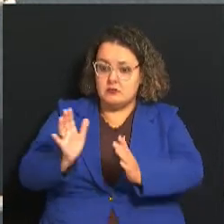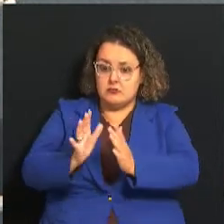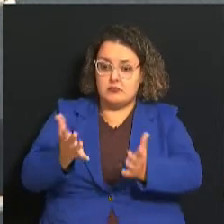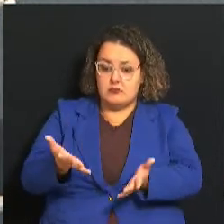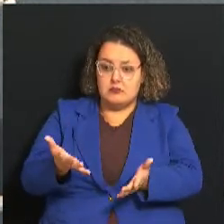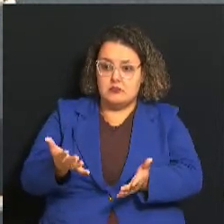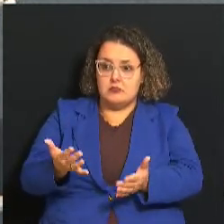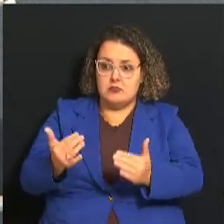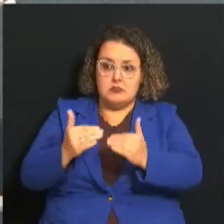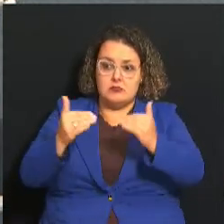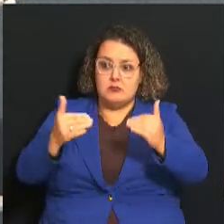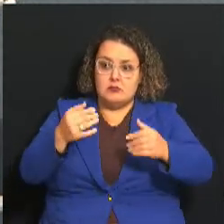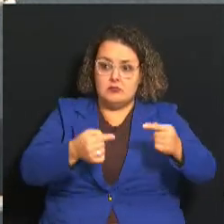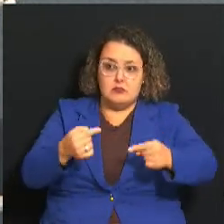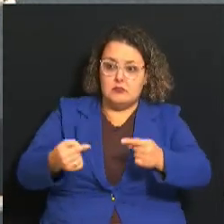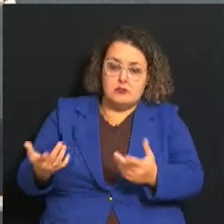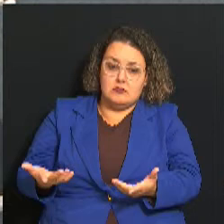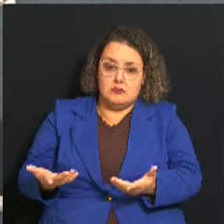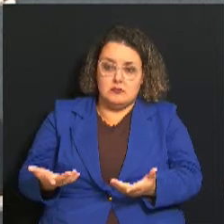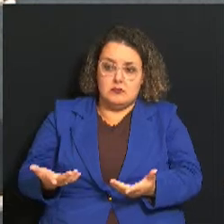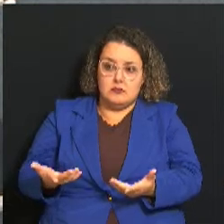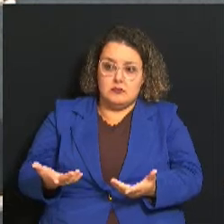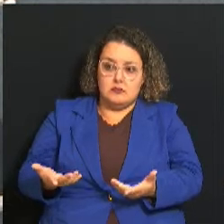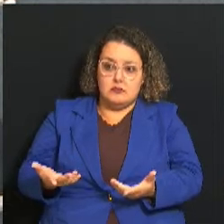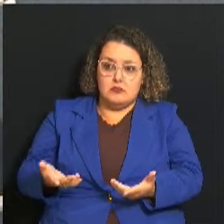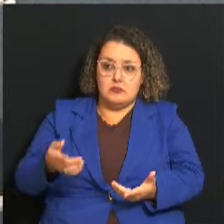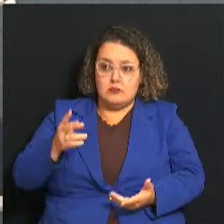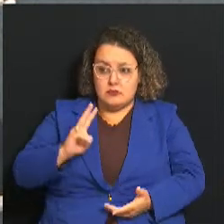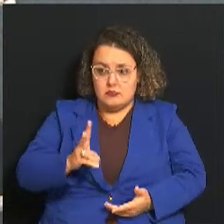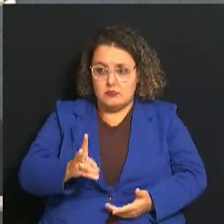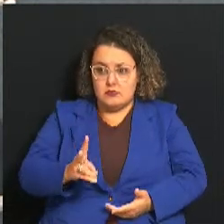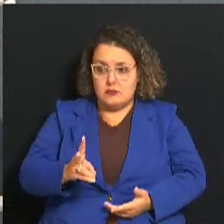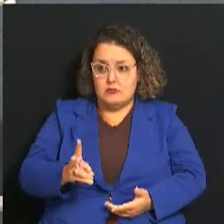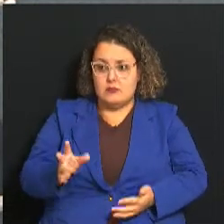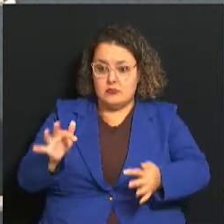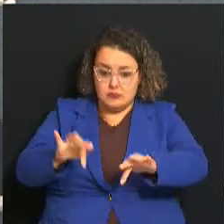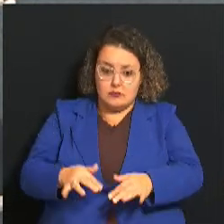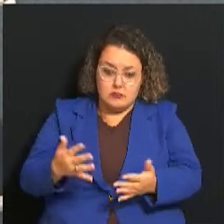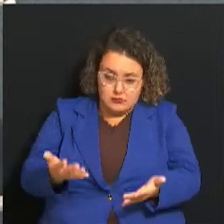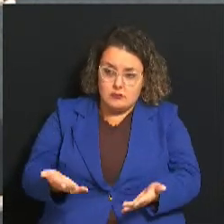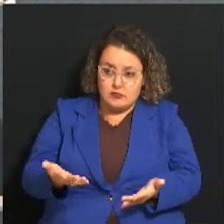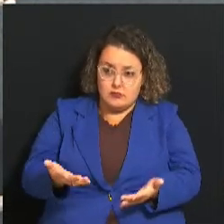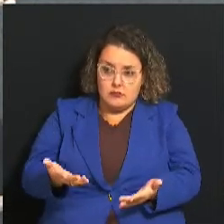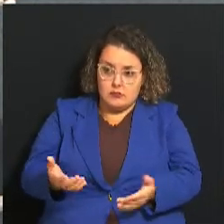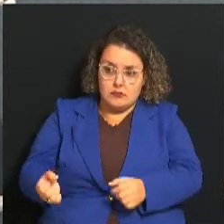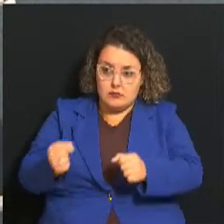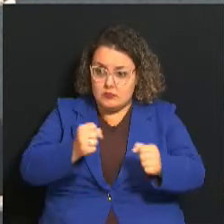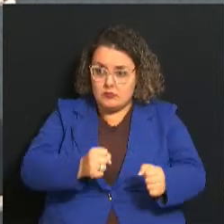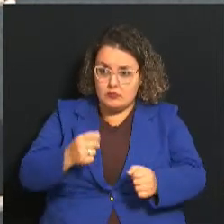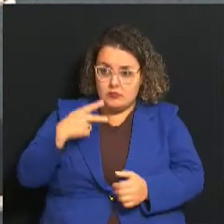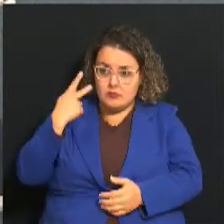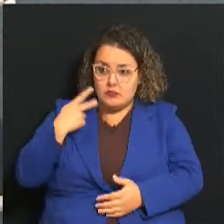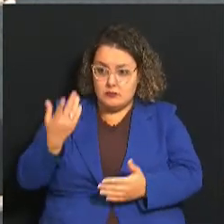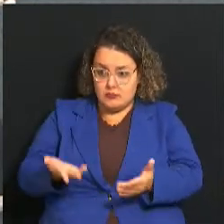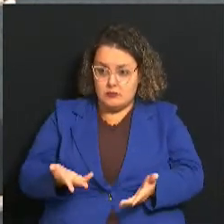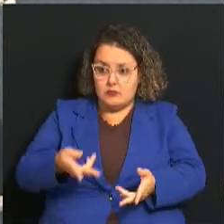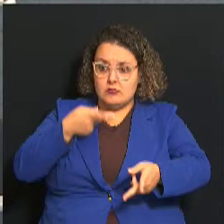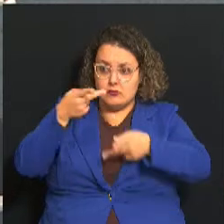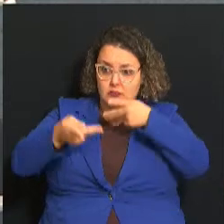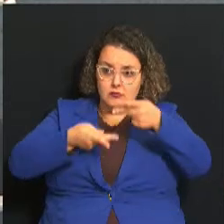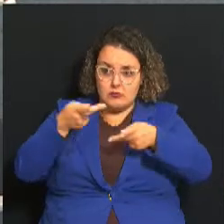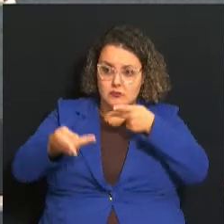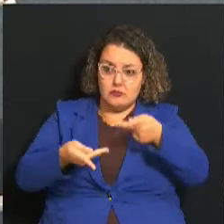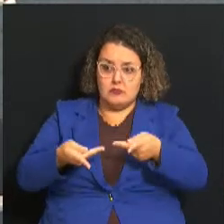de discussões. E sempre vai valer, afinal, o poder do parlamentar, que é aquilo que eu falei.